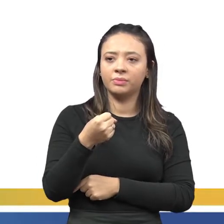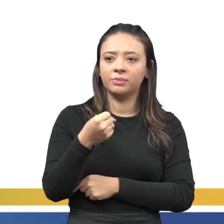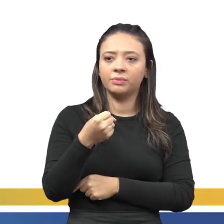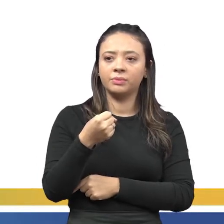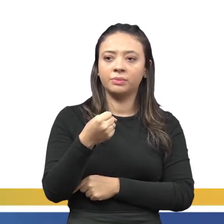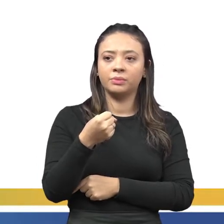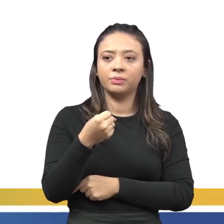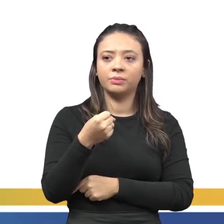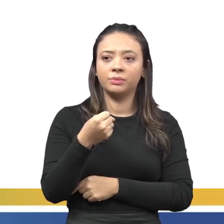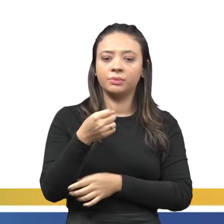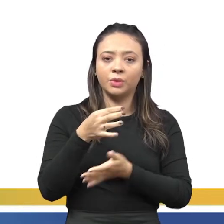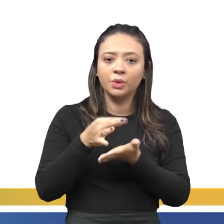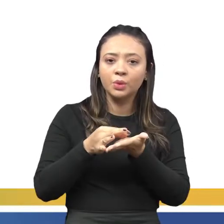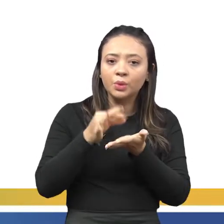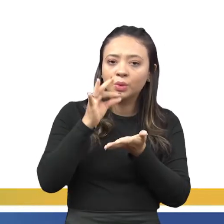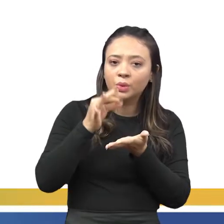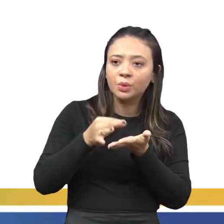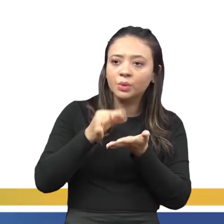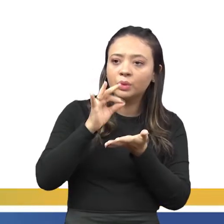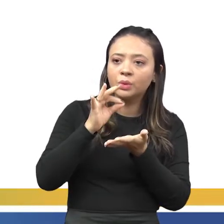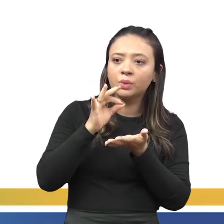Leite. Coffee,